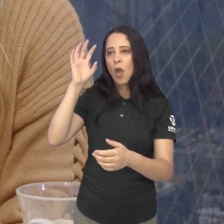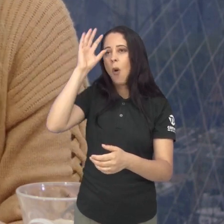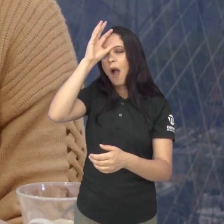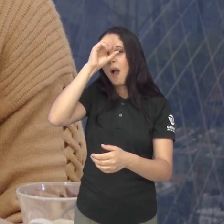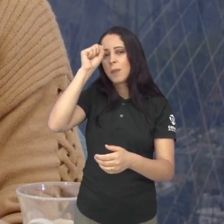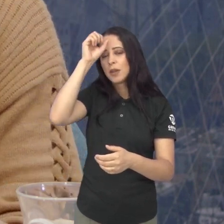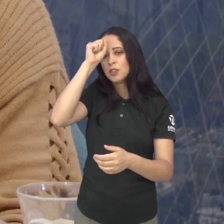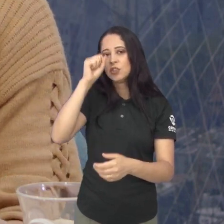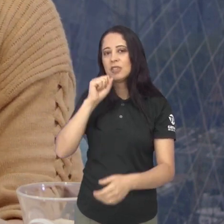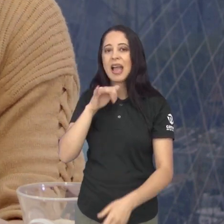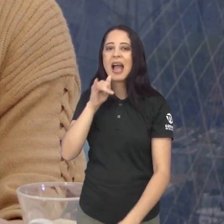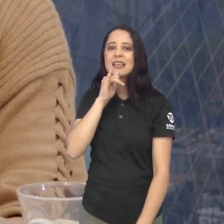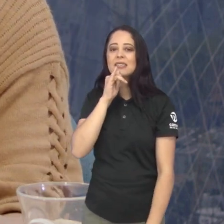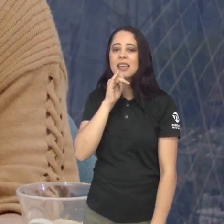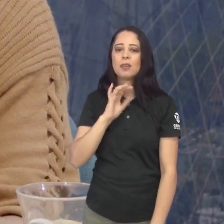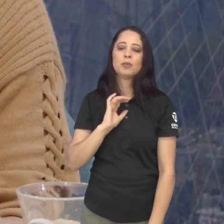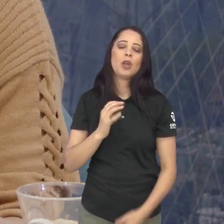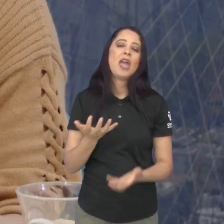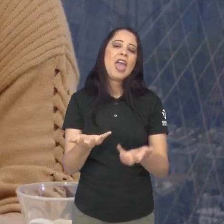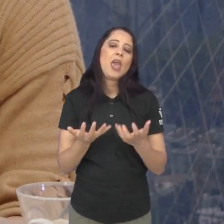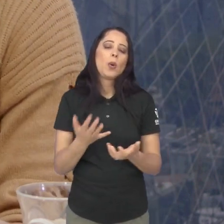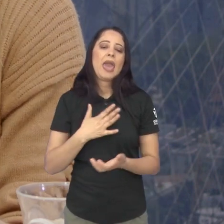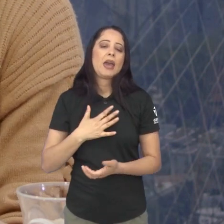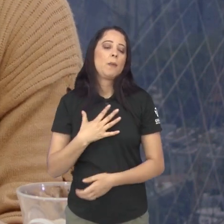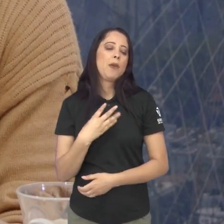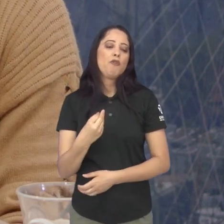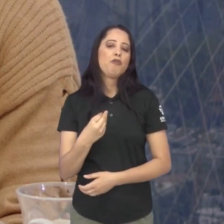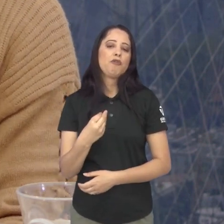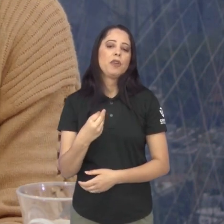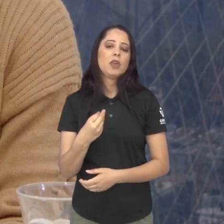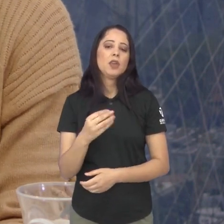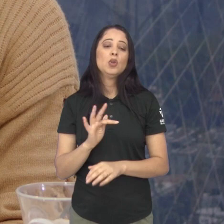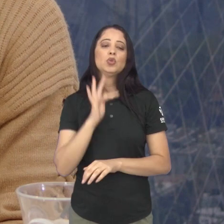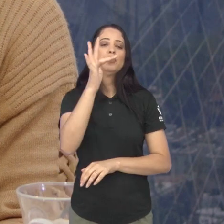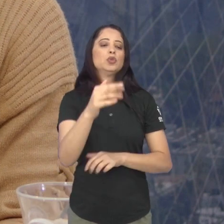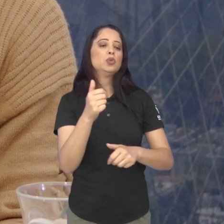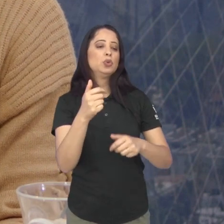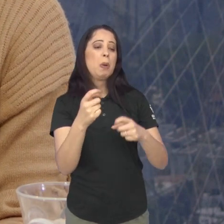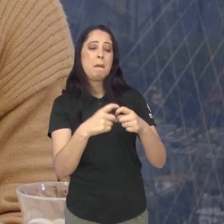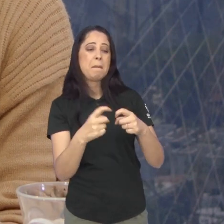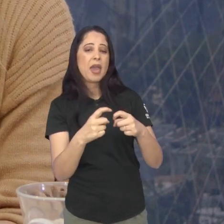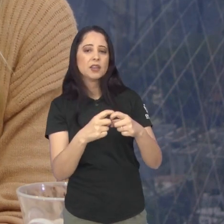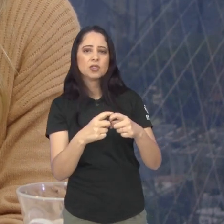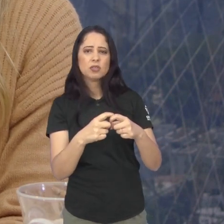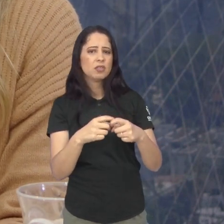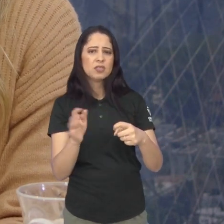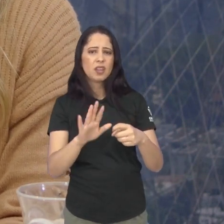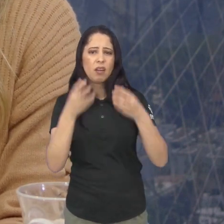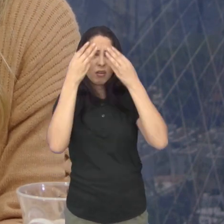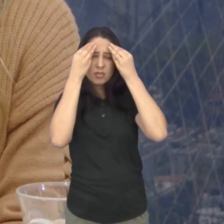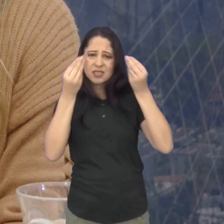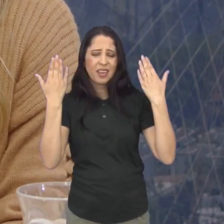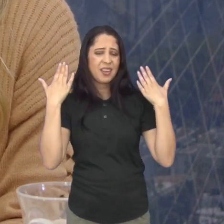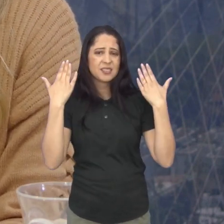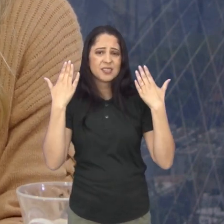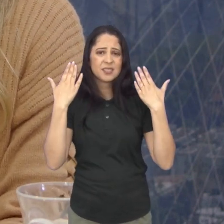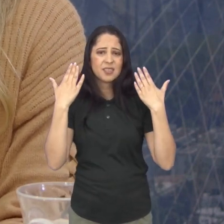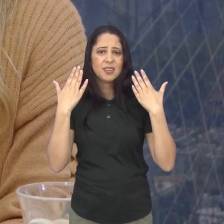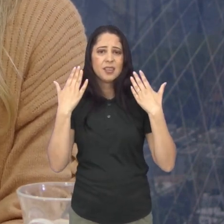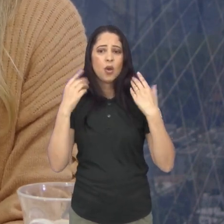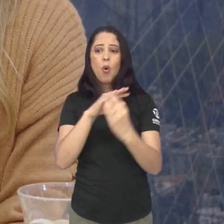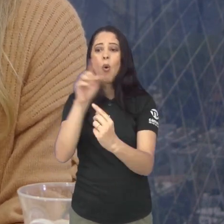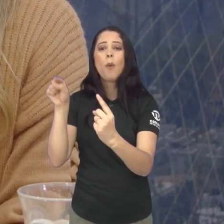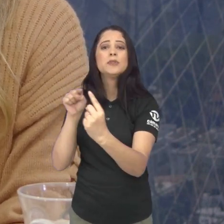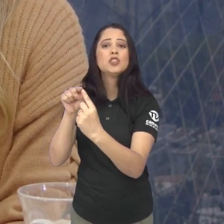o filho nasce, eu quero que meu filho seja médico como eu. Esquece! Eu quero que meu filho seja feliz, eu quero que ele